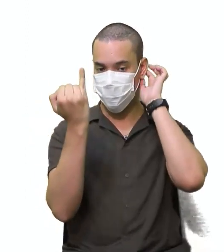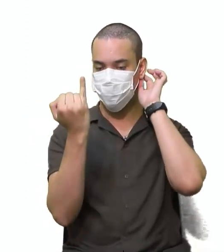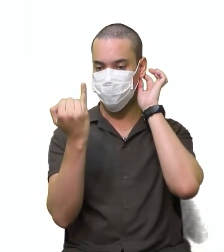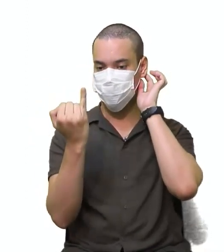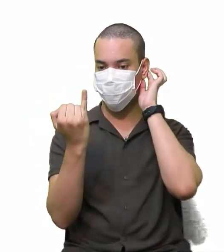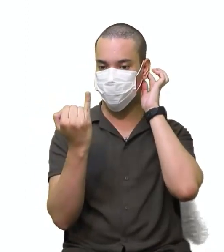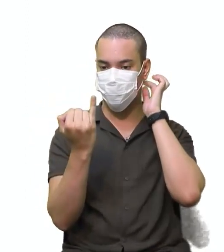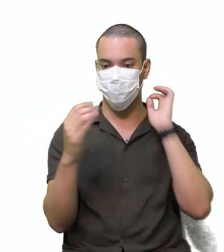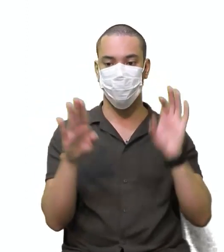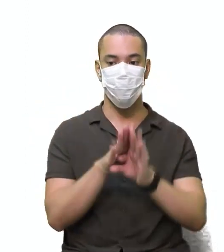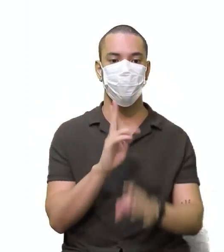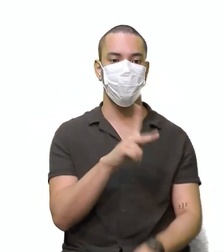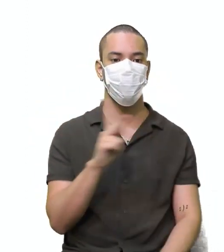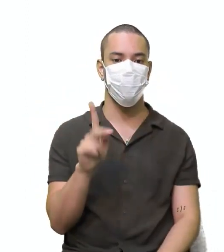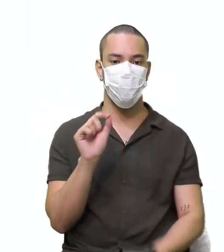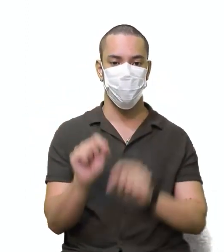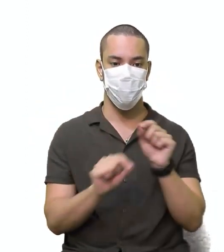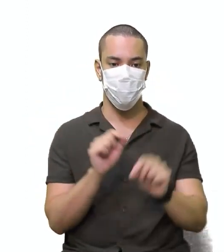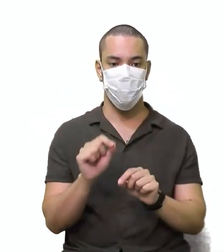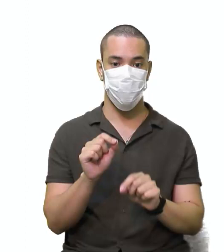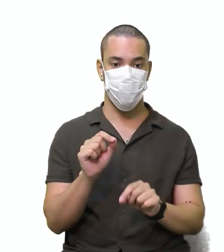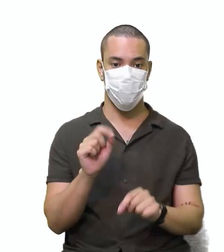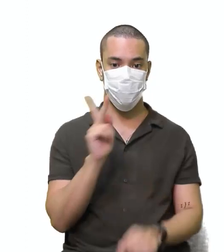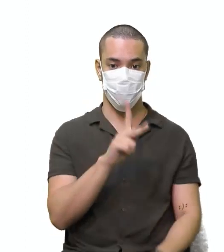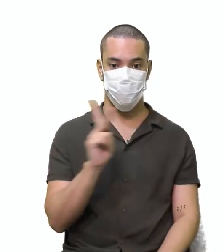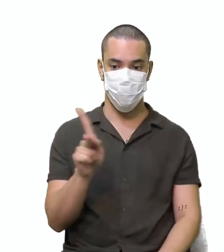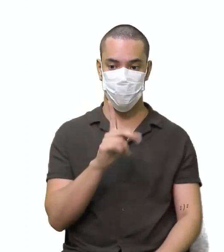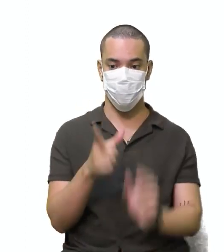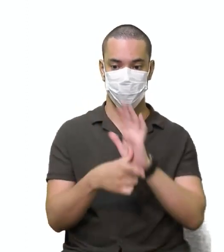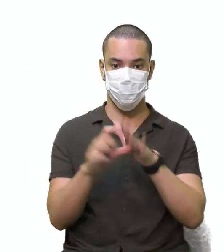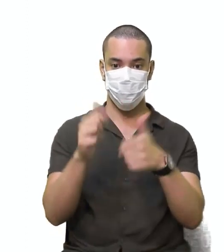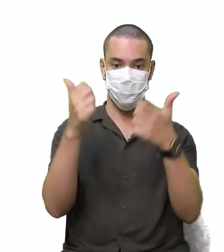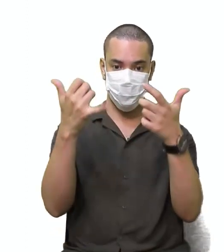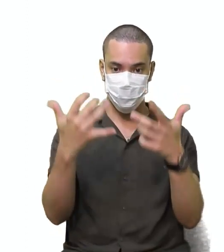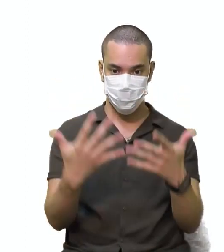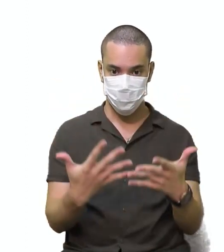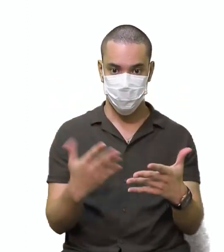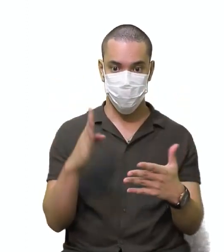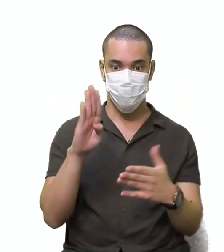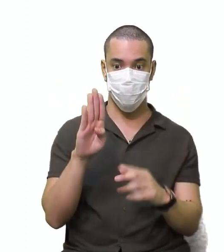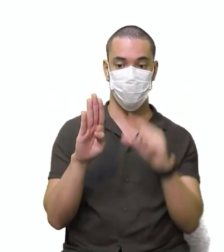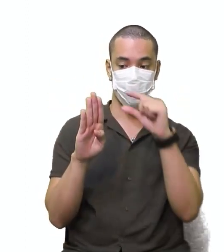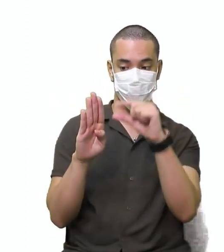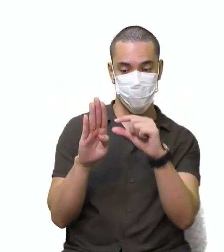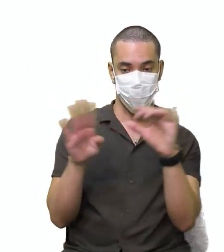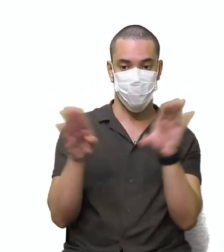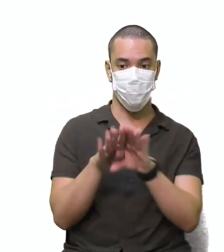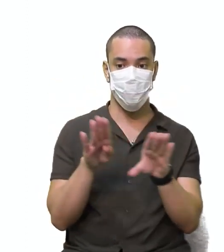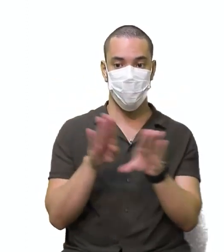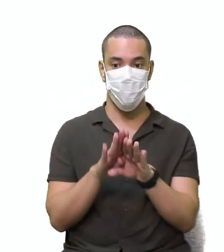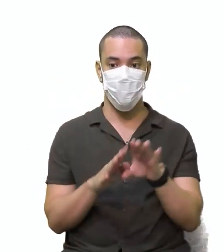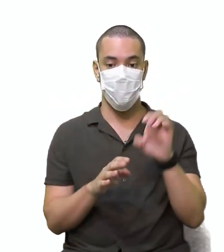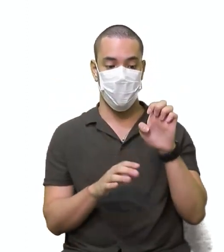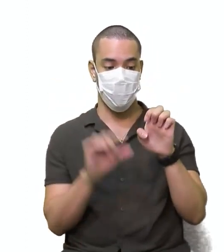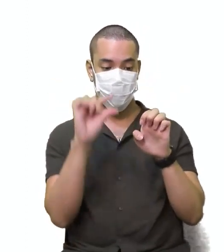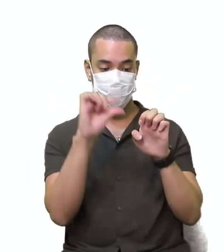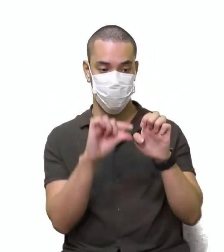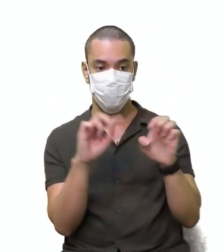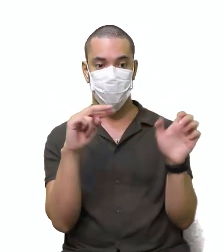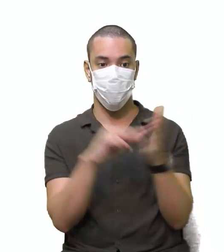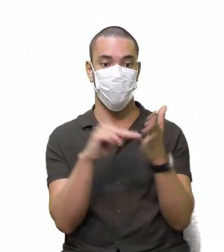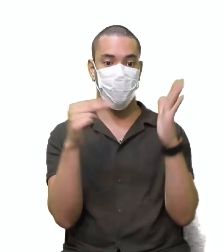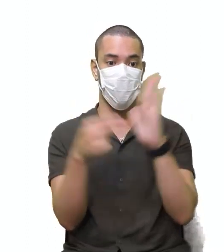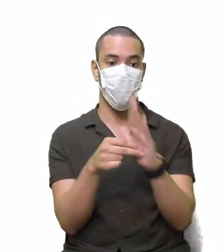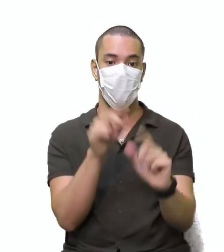Aí, o prof. Está falando ali, ó. Isso. Os genes Bzinho e Ezinho estão relacionados com